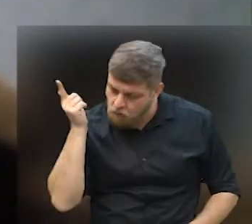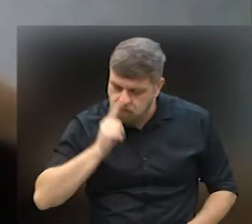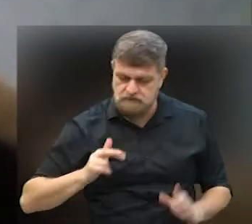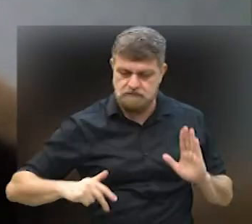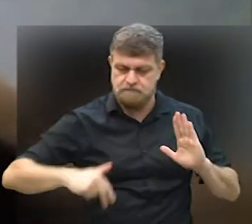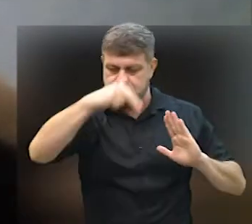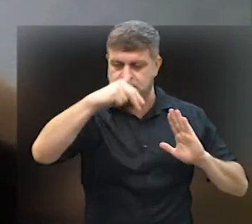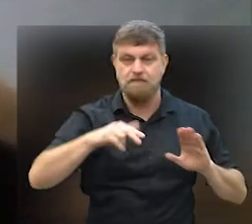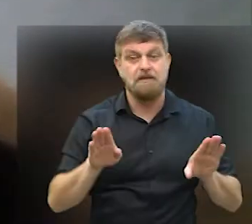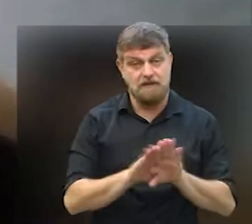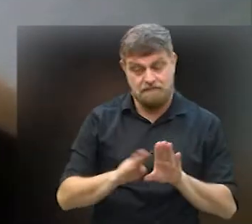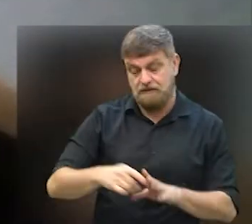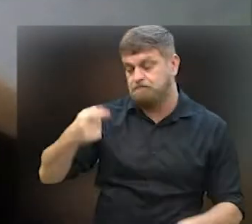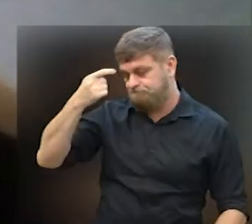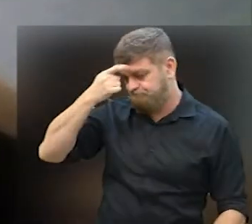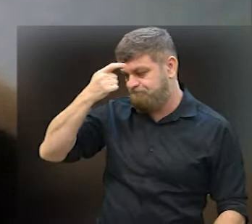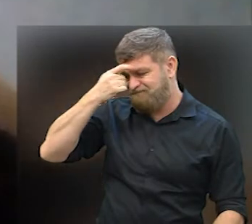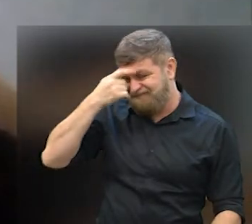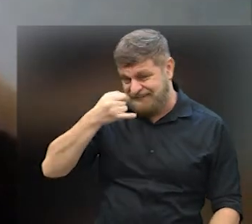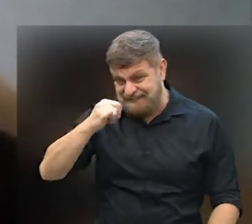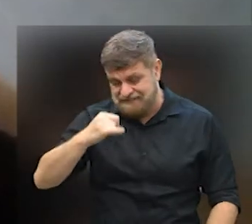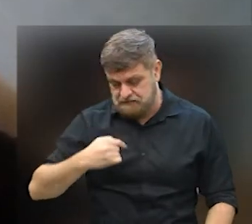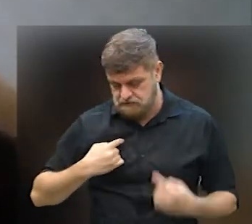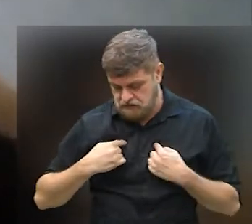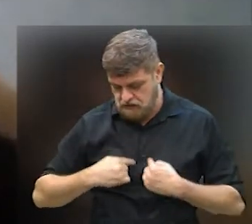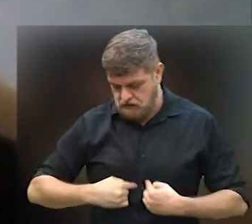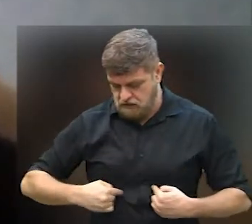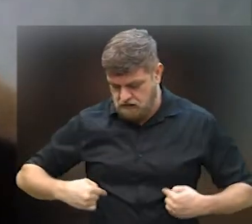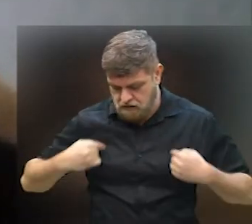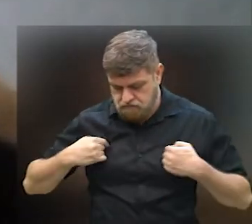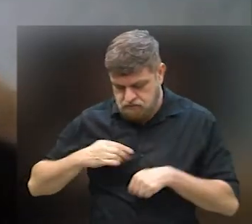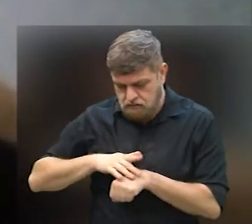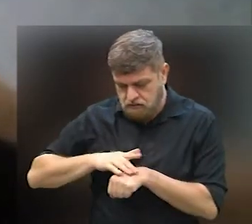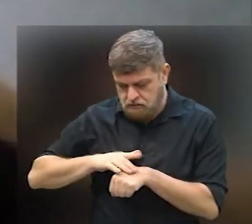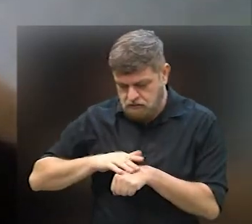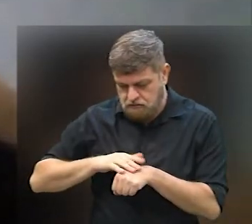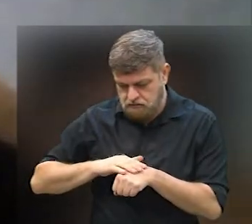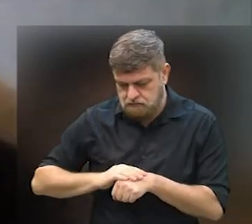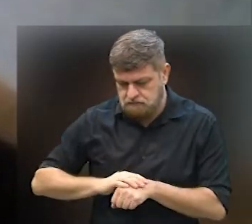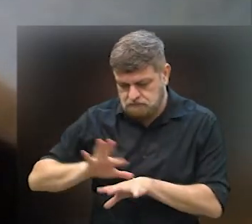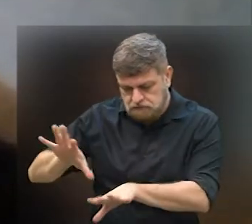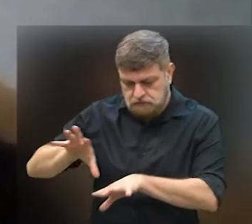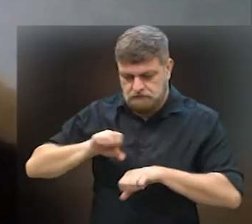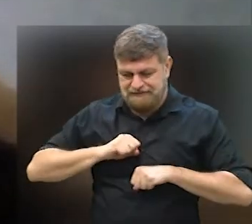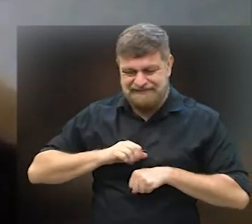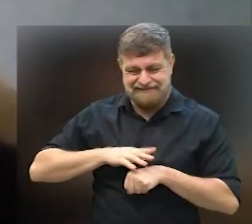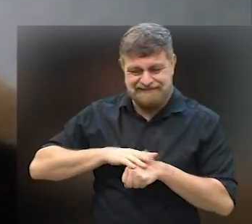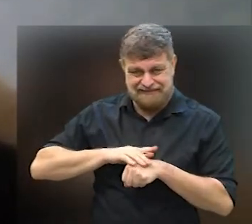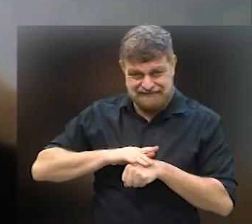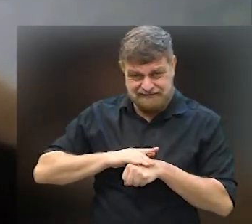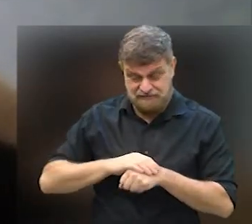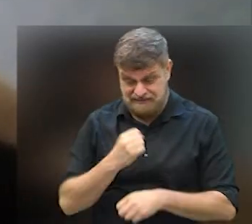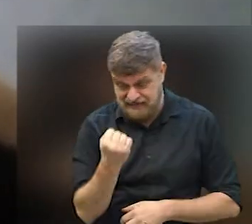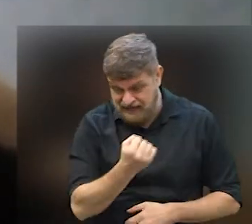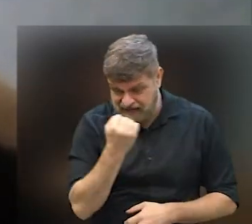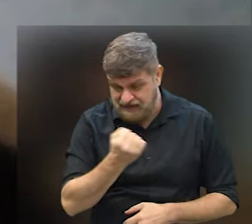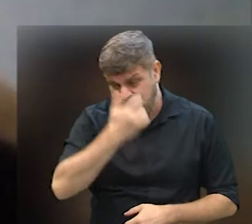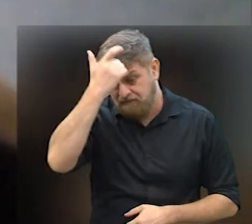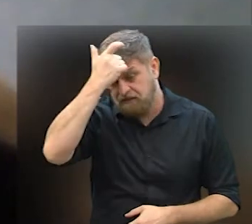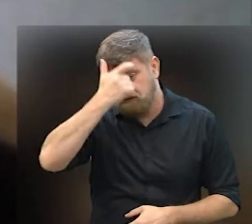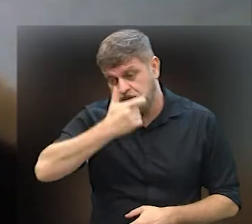mas também ciente de que se houvesse a confirmação do edema, especialmente